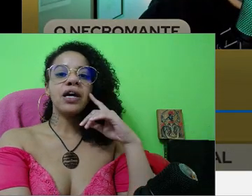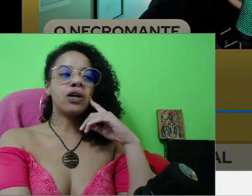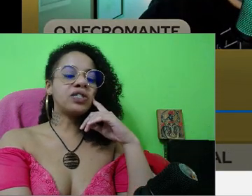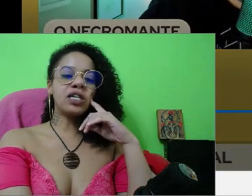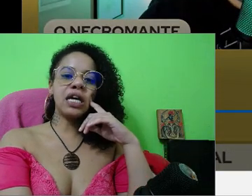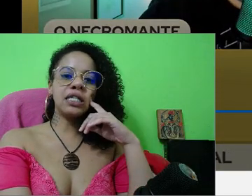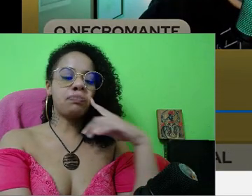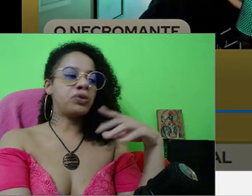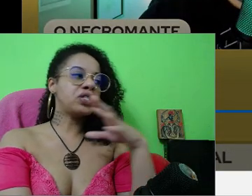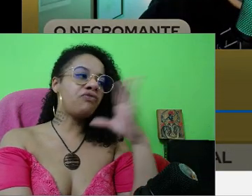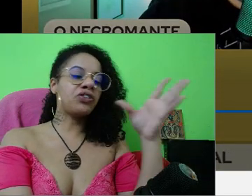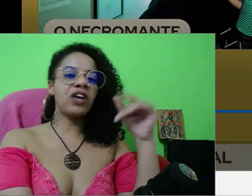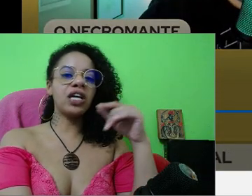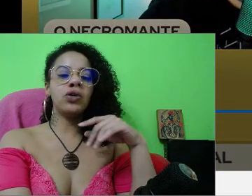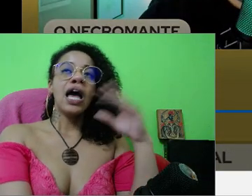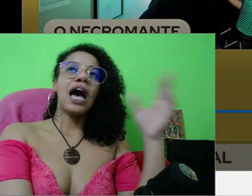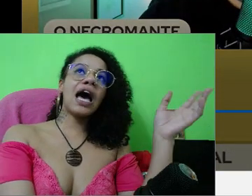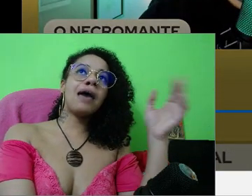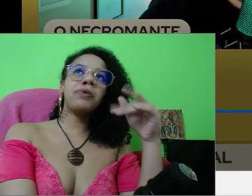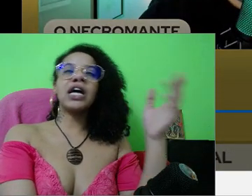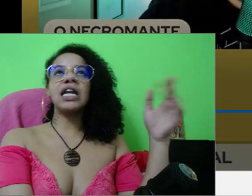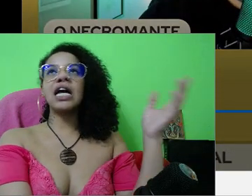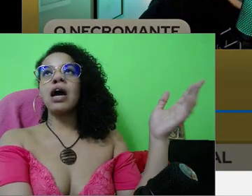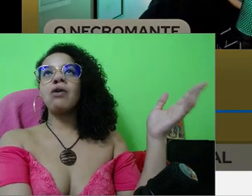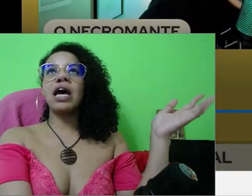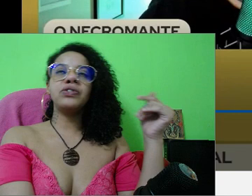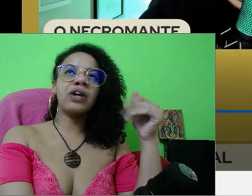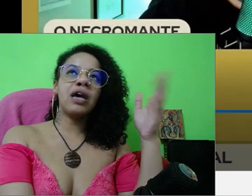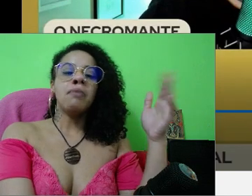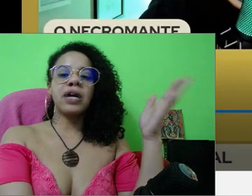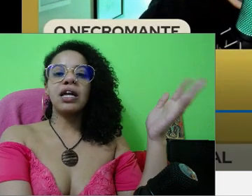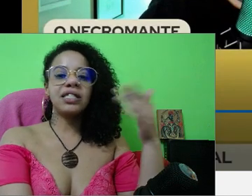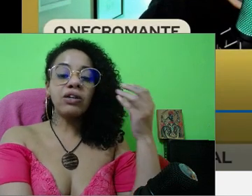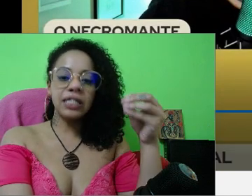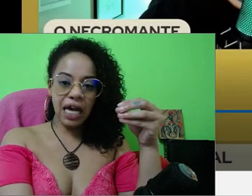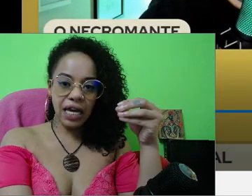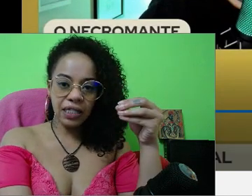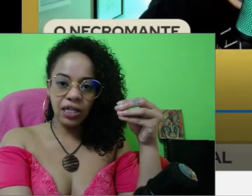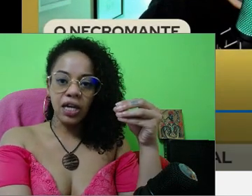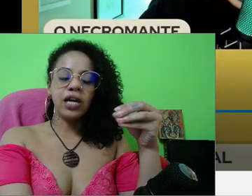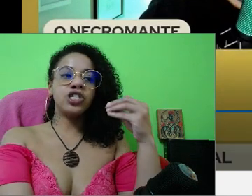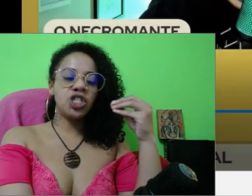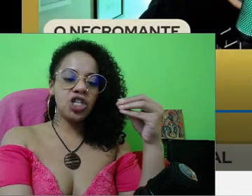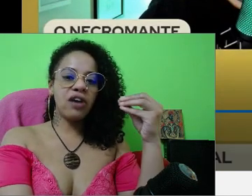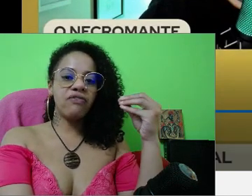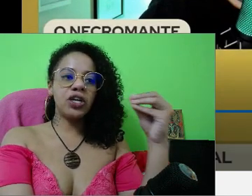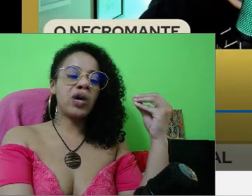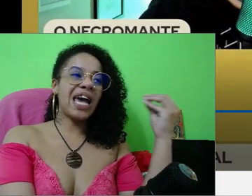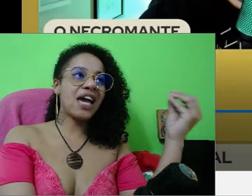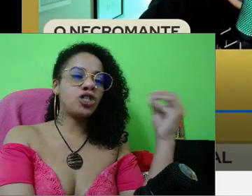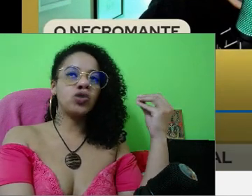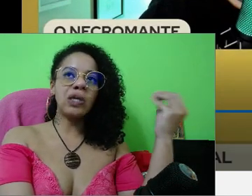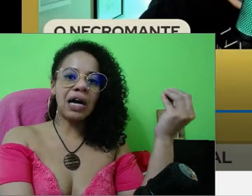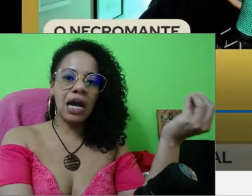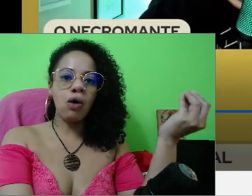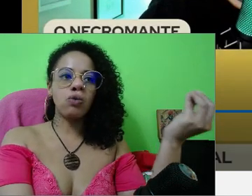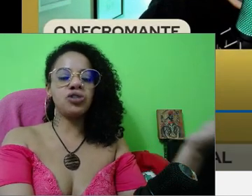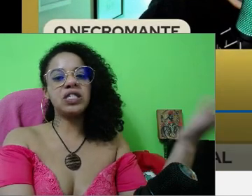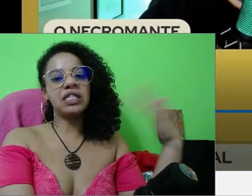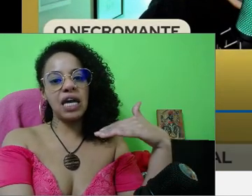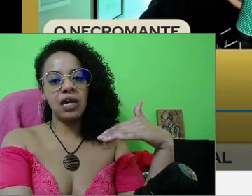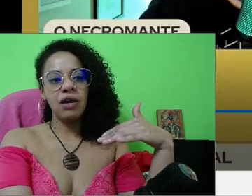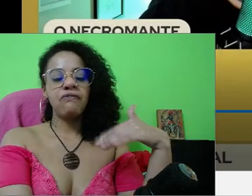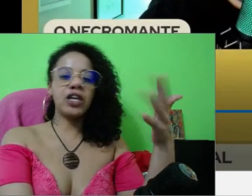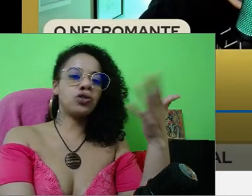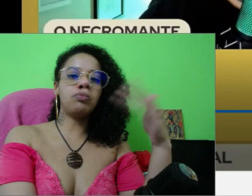É com certeza por isso que eu fico falando ai porque aquele canal lá não sei o quê Porque se eu quisesse eu já tinha feito o react do seu canal